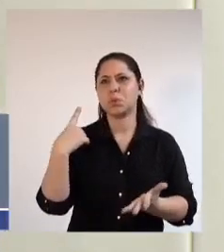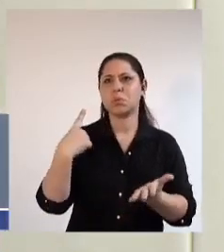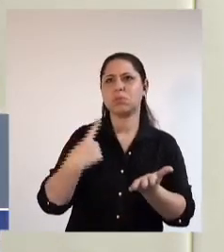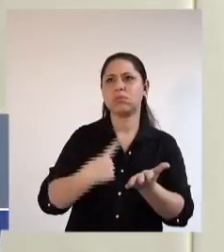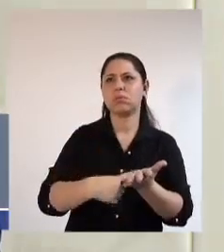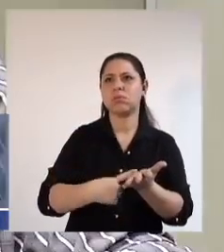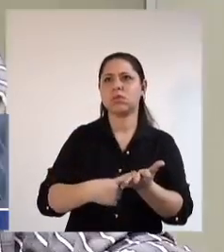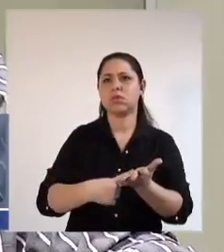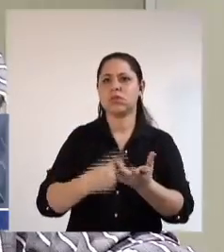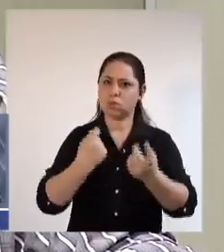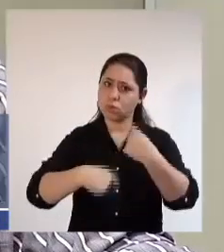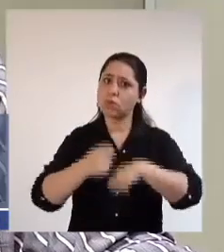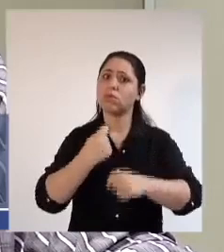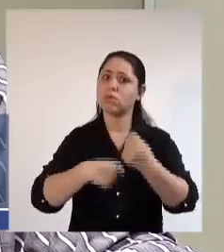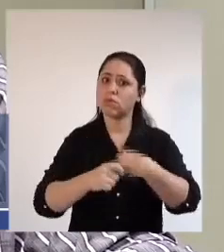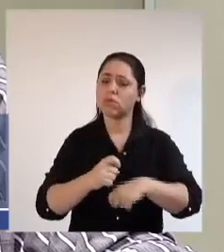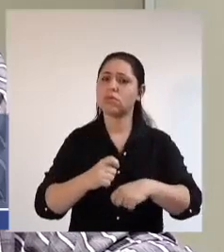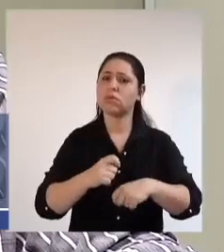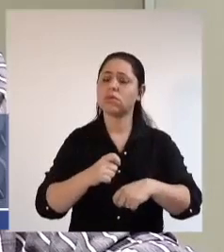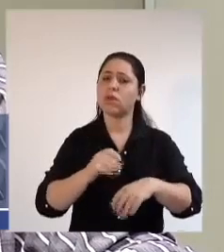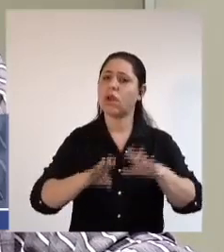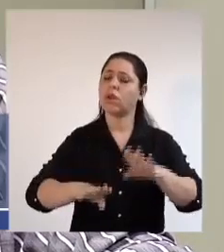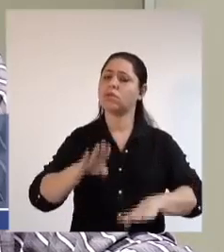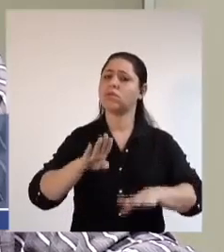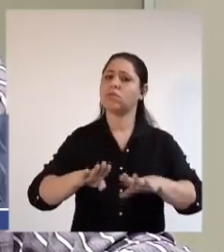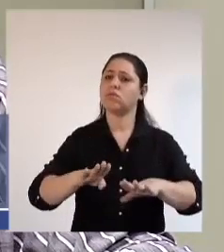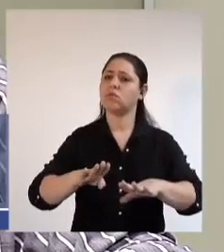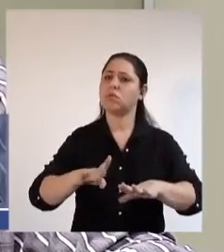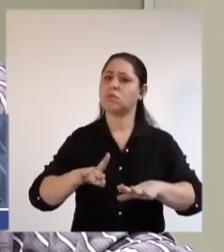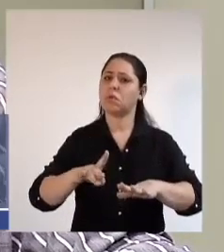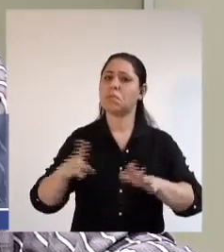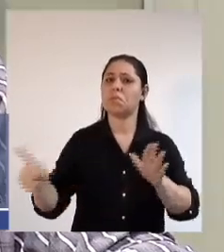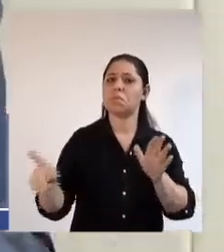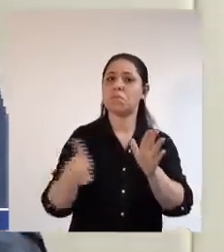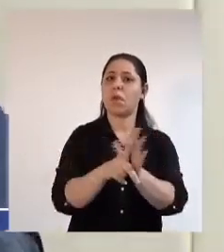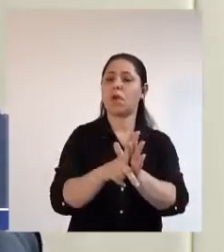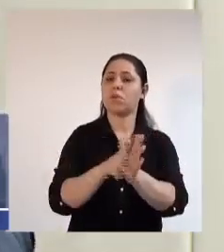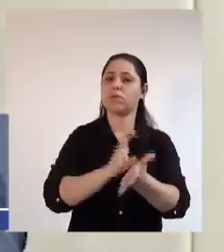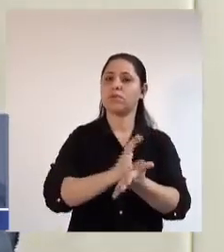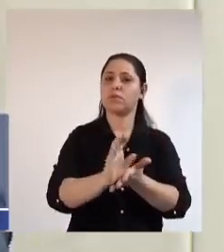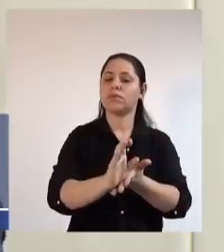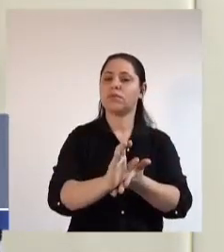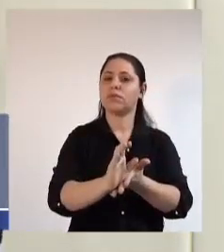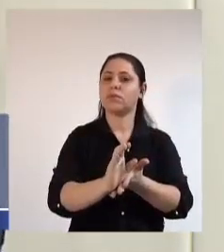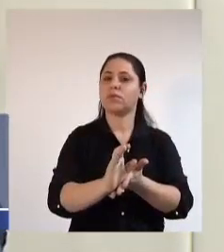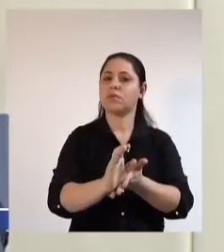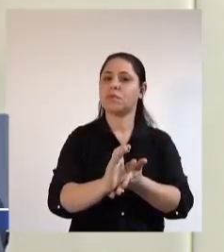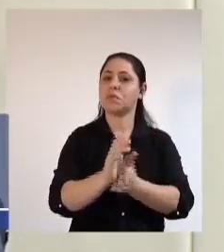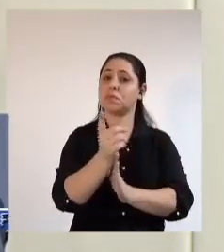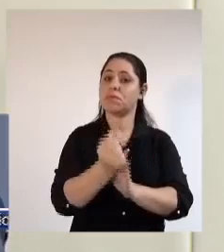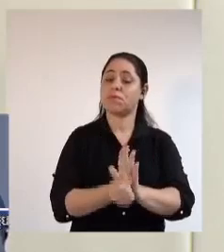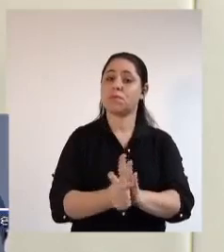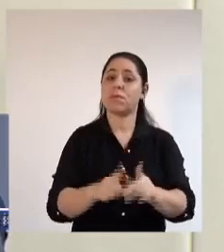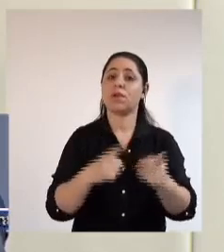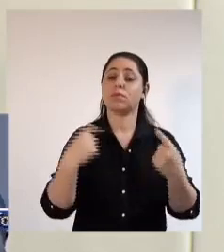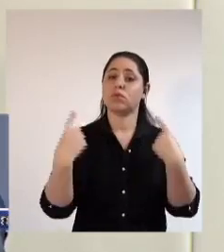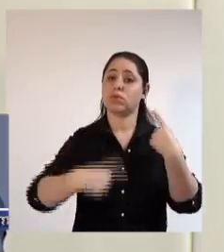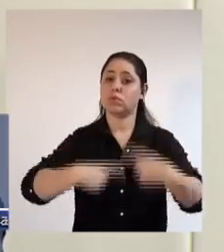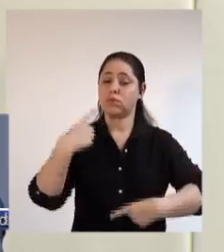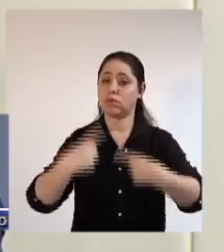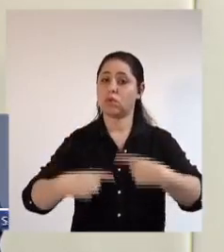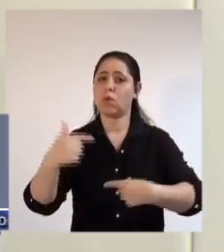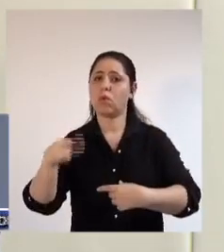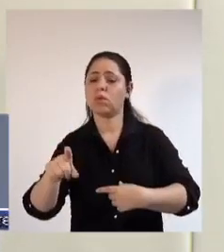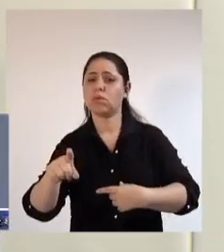gestão talvez não vou dizer exclusivamente um fundo privado mas é preciso a gente discutir novas formas de de